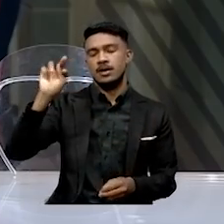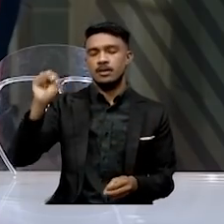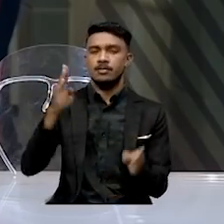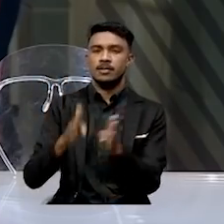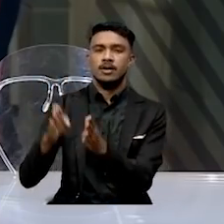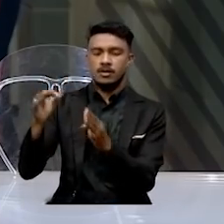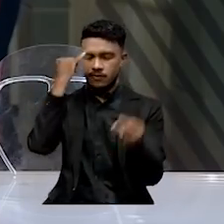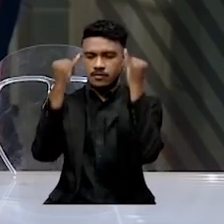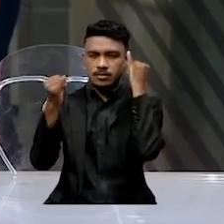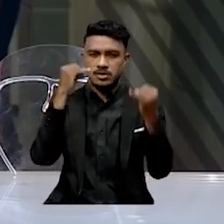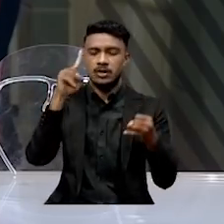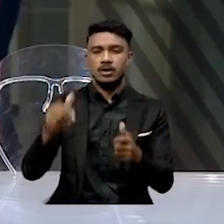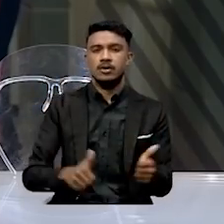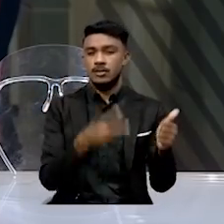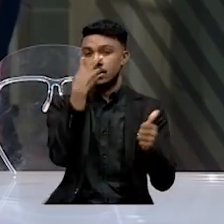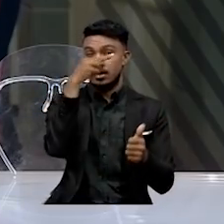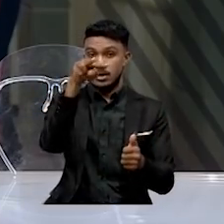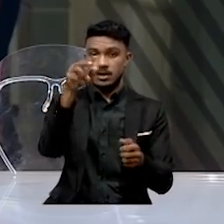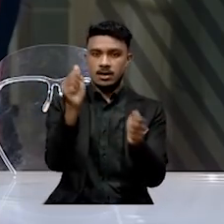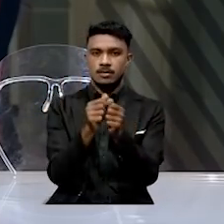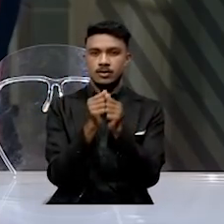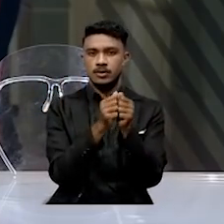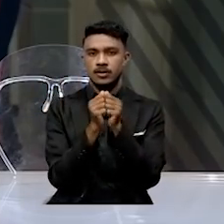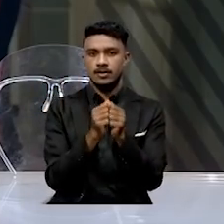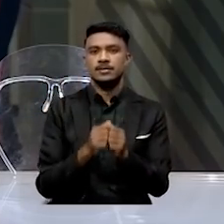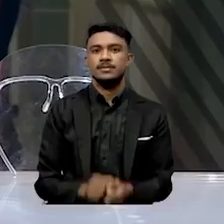pakota informasaun ida, tuirmai ita kompanya hamotok.